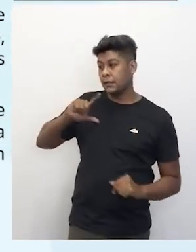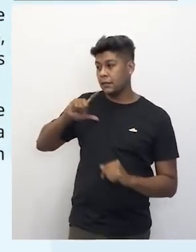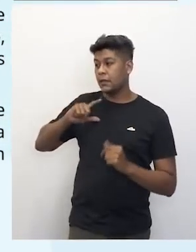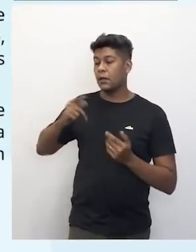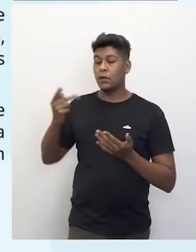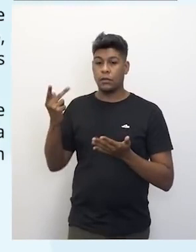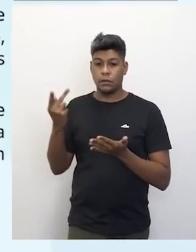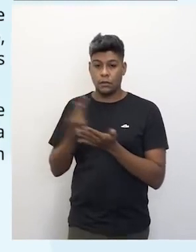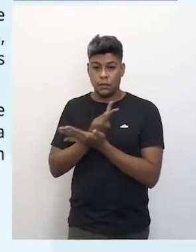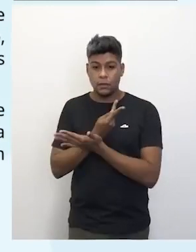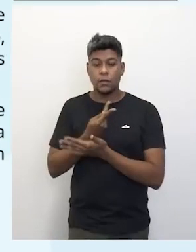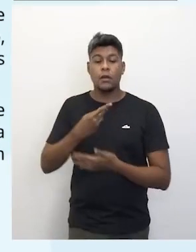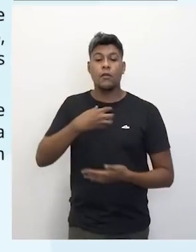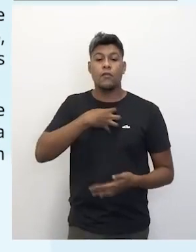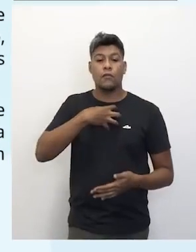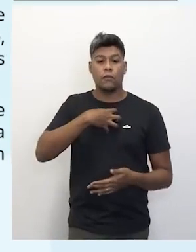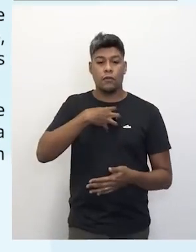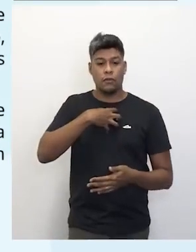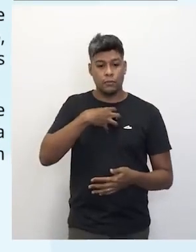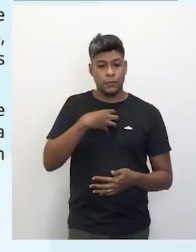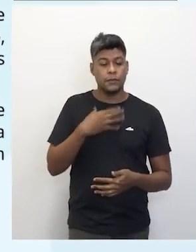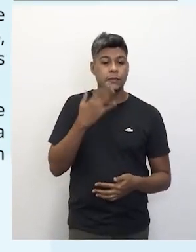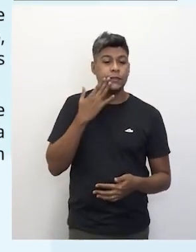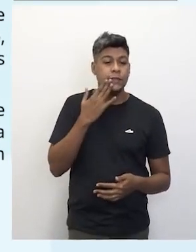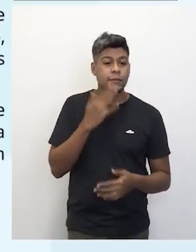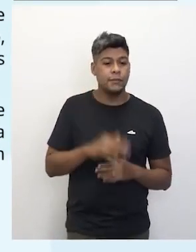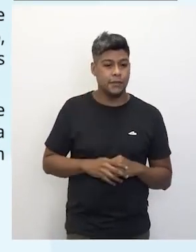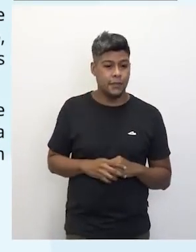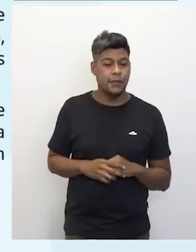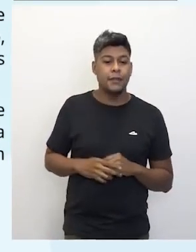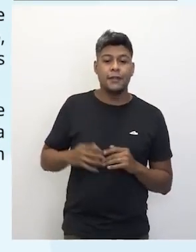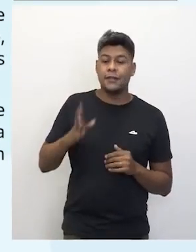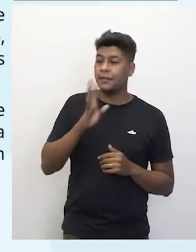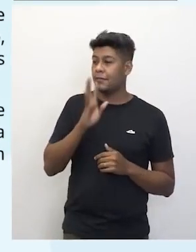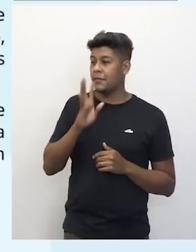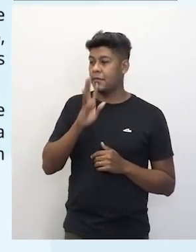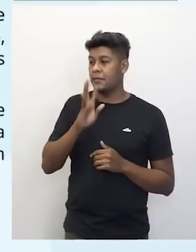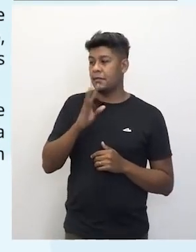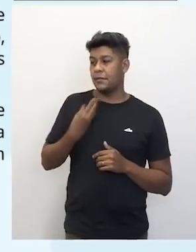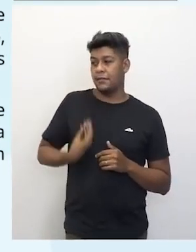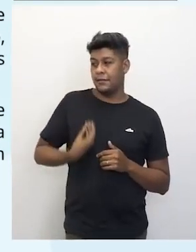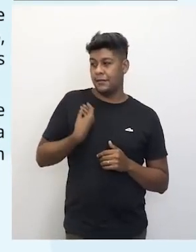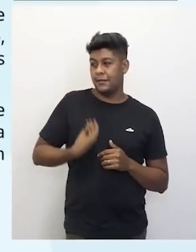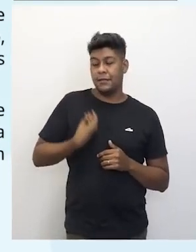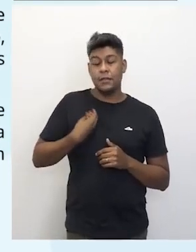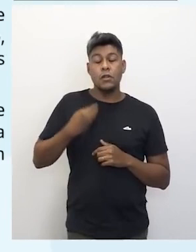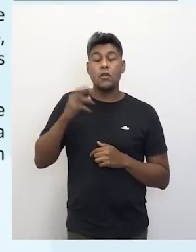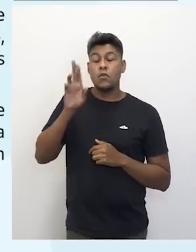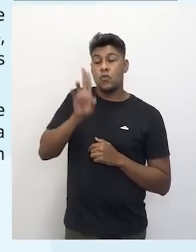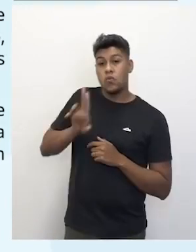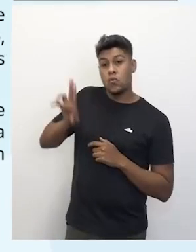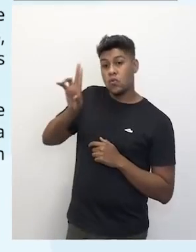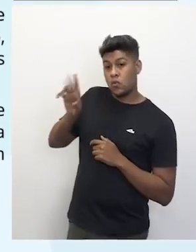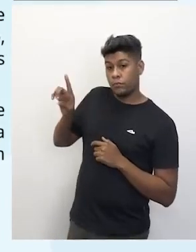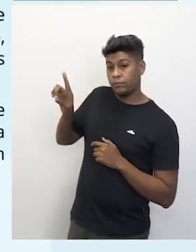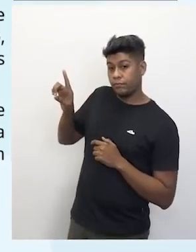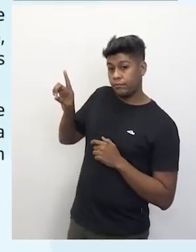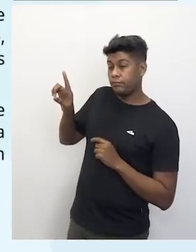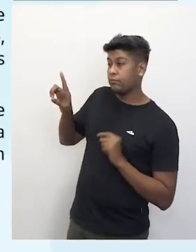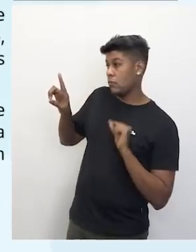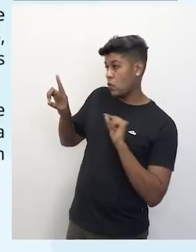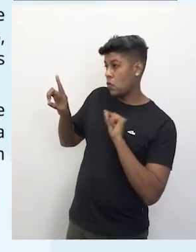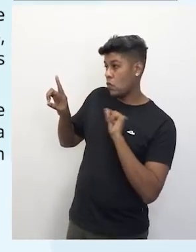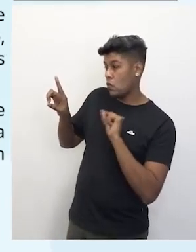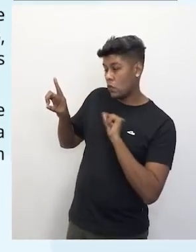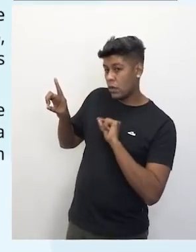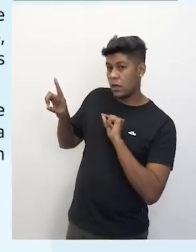por variadas formas, tá, gente? Esse reconhecimento, tá bom? Um dos reconhecimentos mais usuais aí, né? Justamente é a